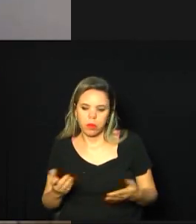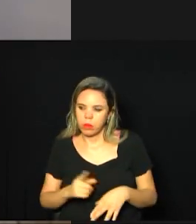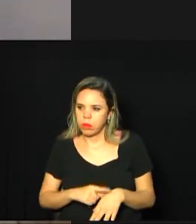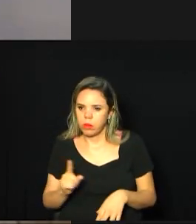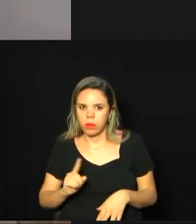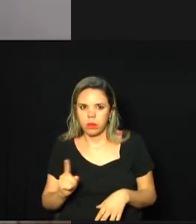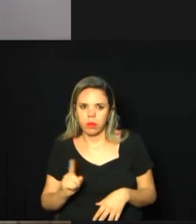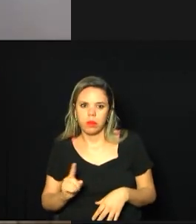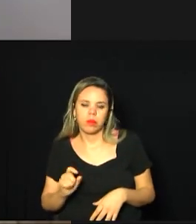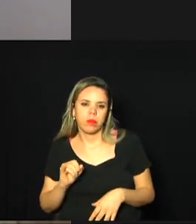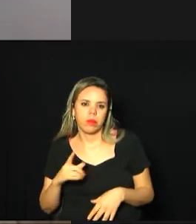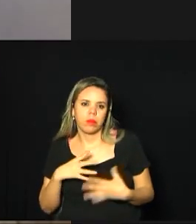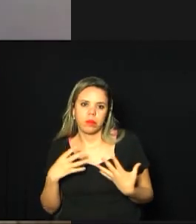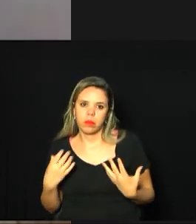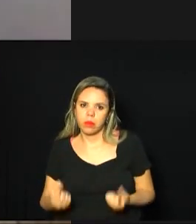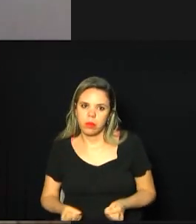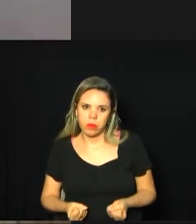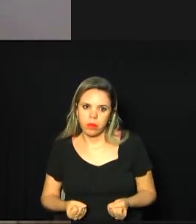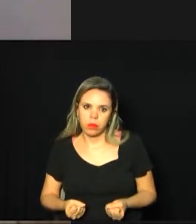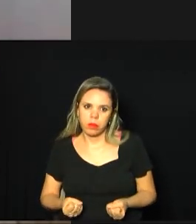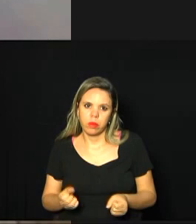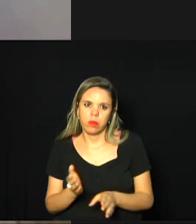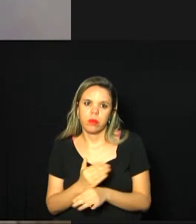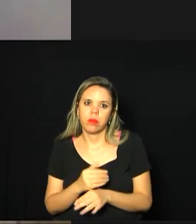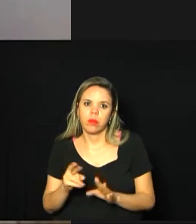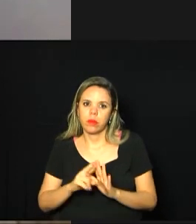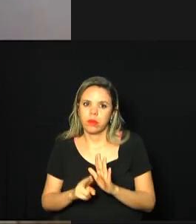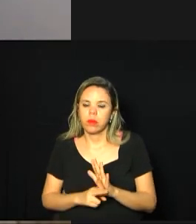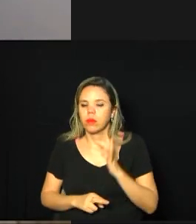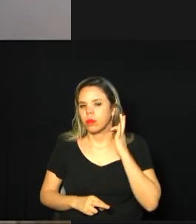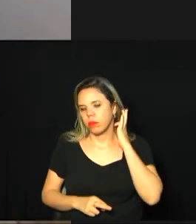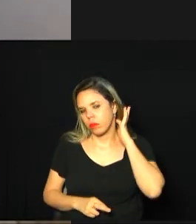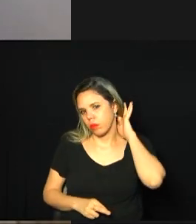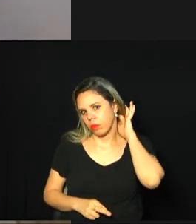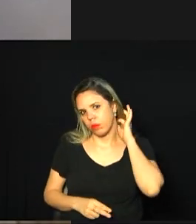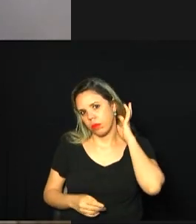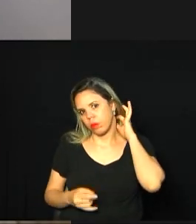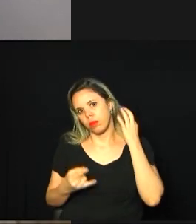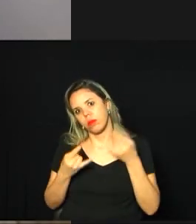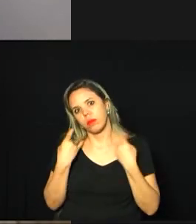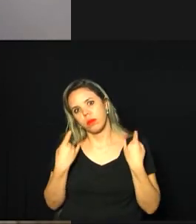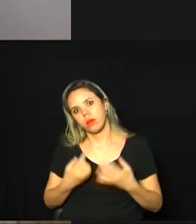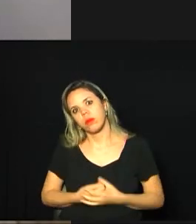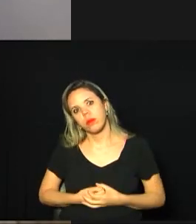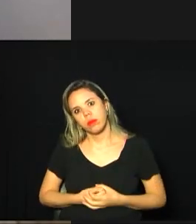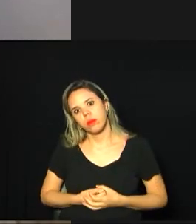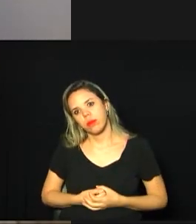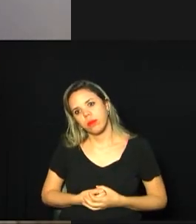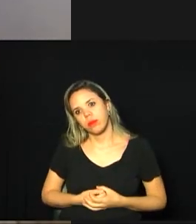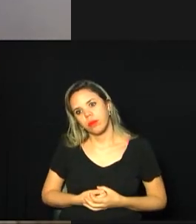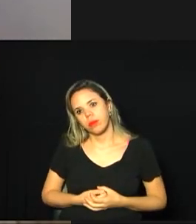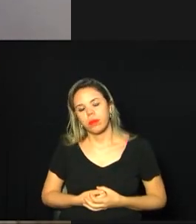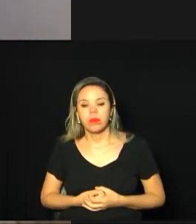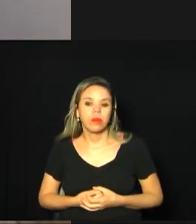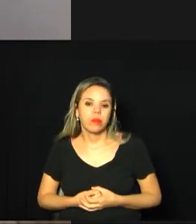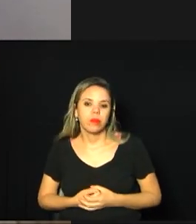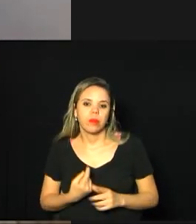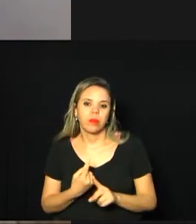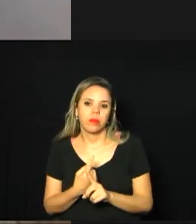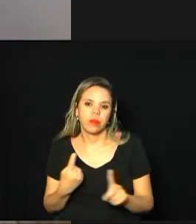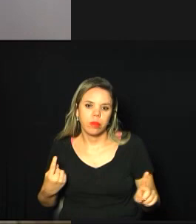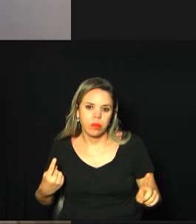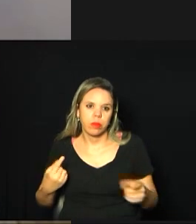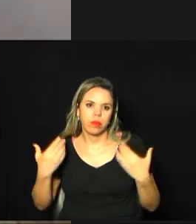momento se vamos afrouxar as regras sobre as máscaras, sobre